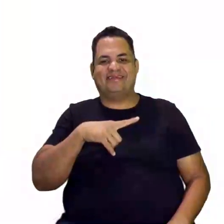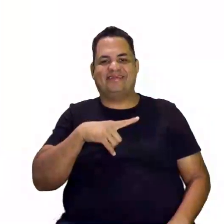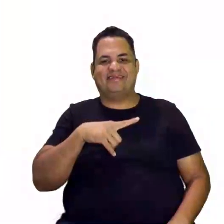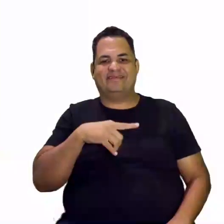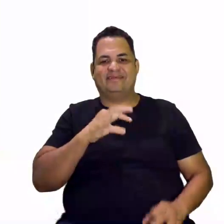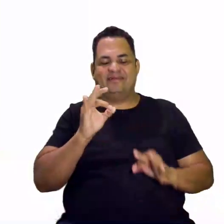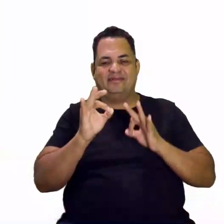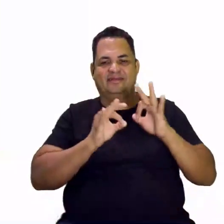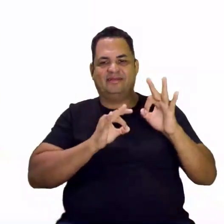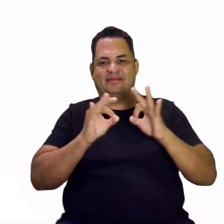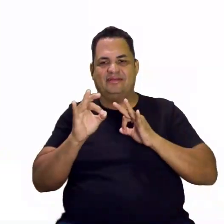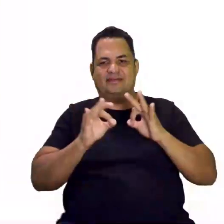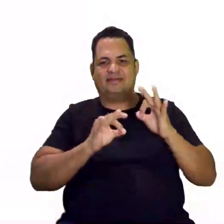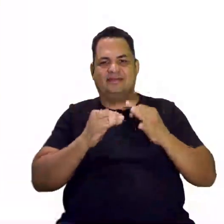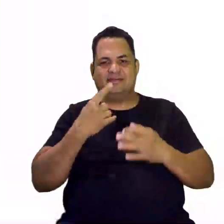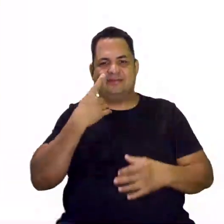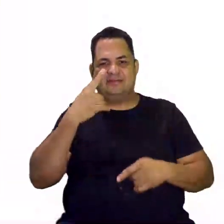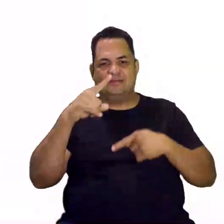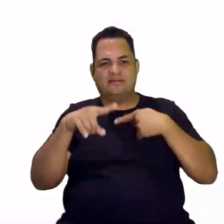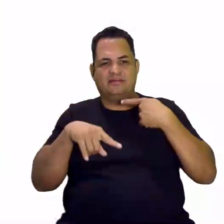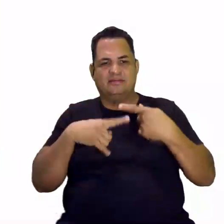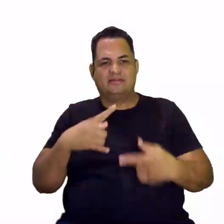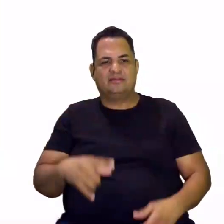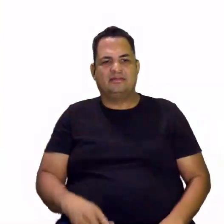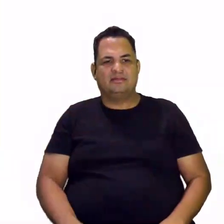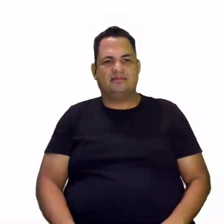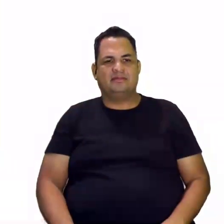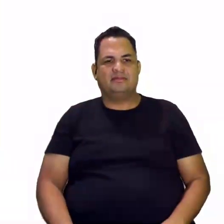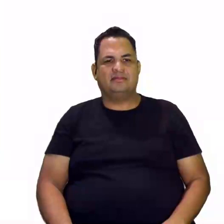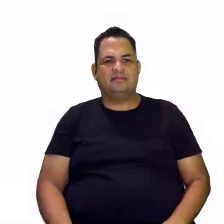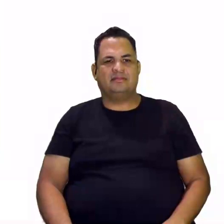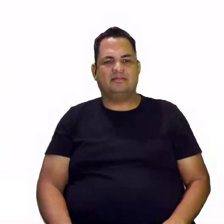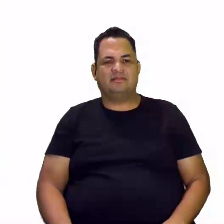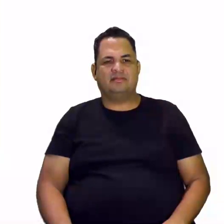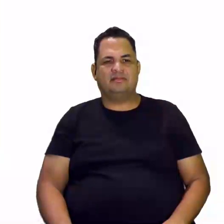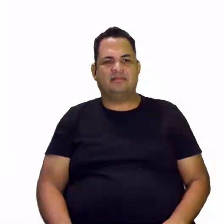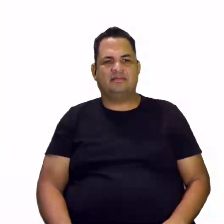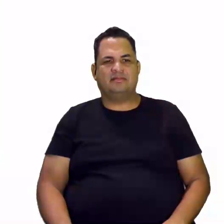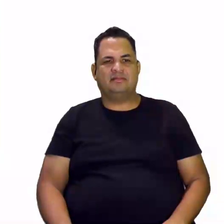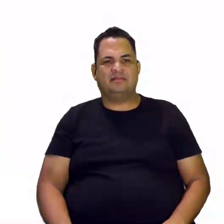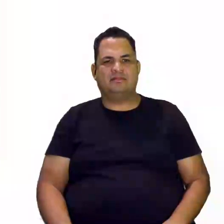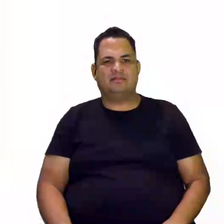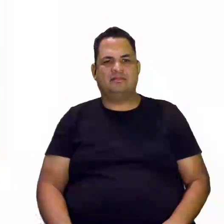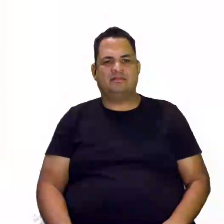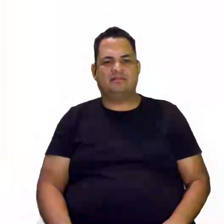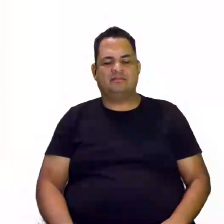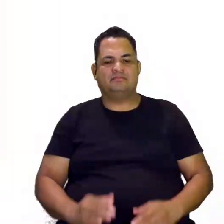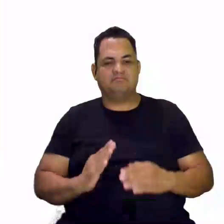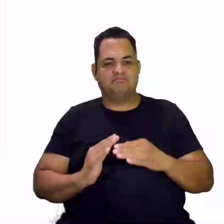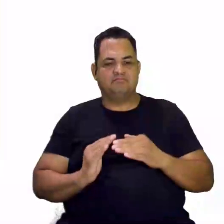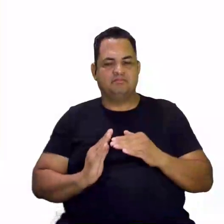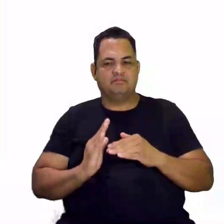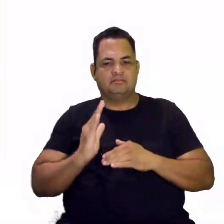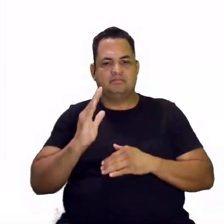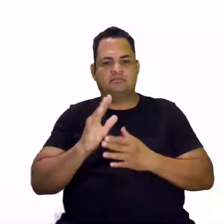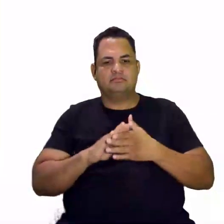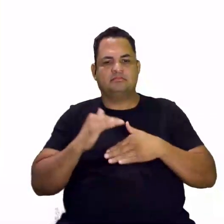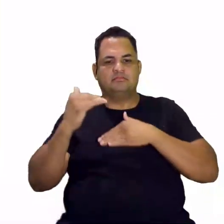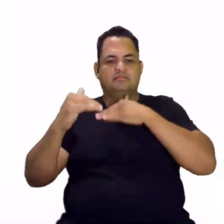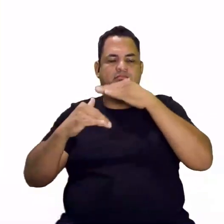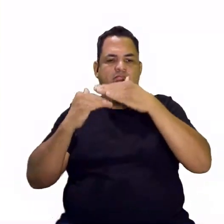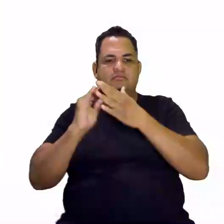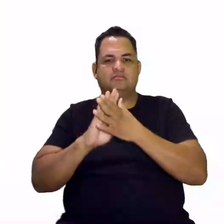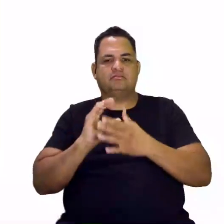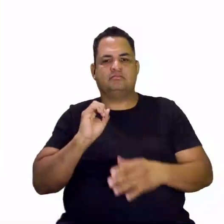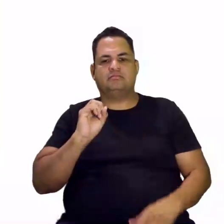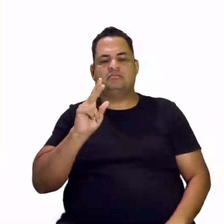a construção. A gente vai ver daqui pra cá, gente. Processo de evolução, tá bom? Ó,